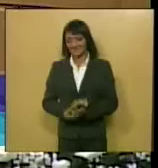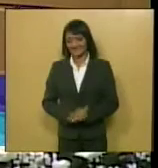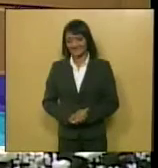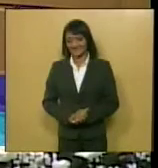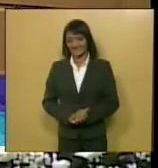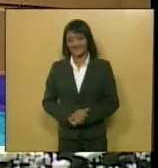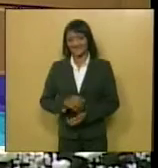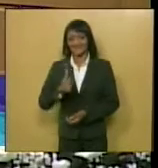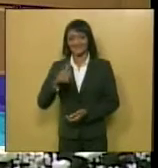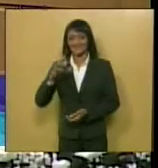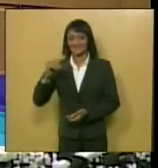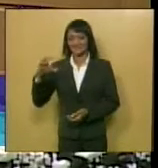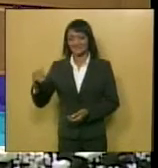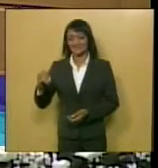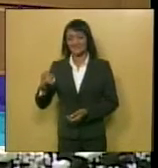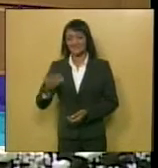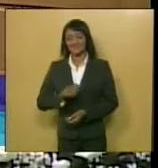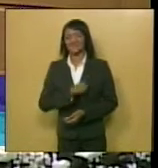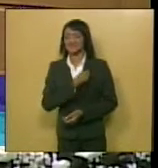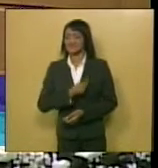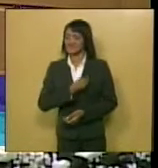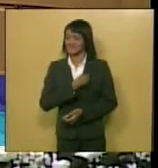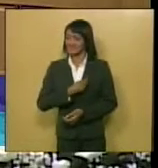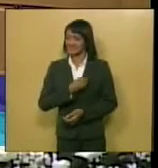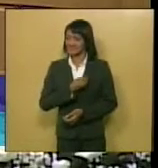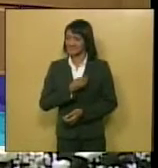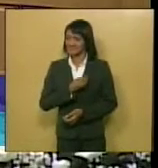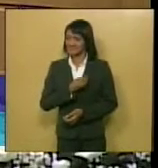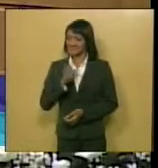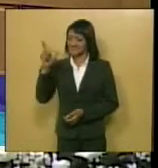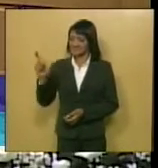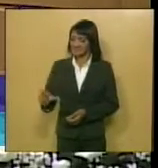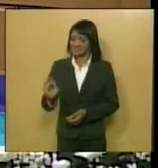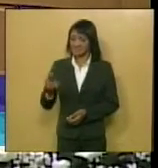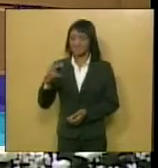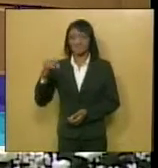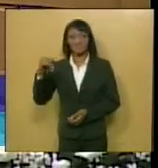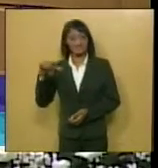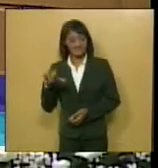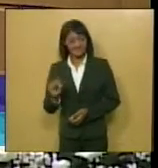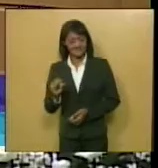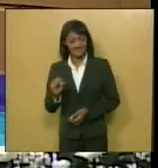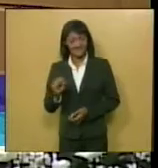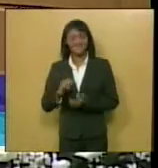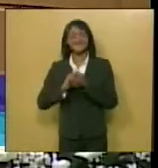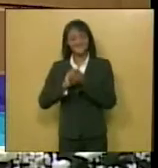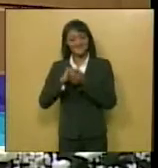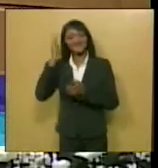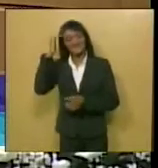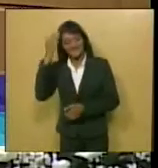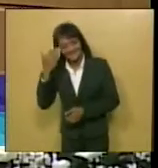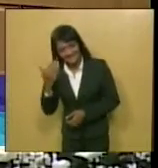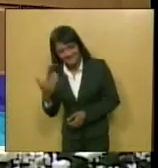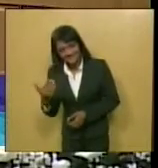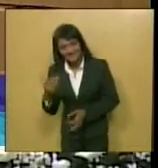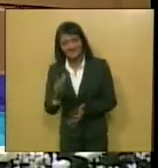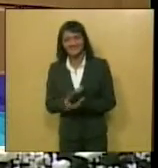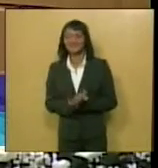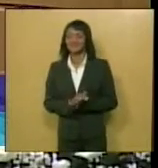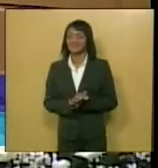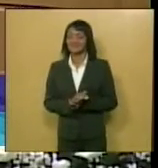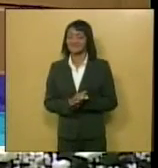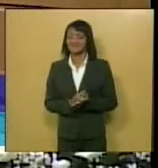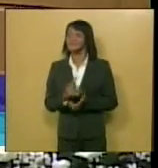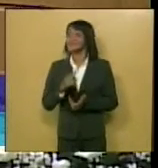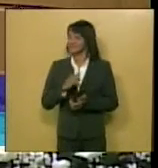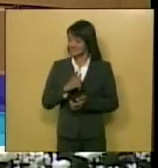O centenário de vida de Euclides Paes Mendonça merece esta honraria, por se